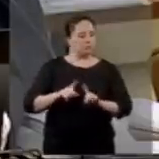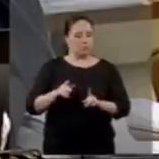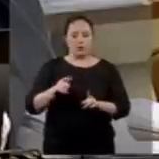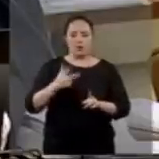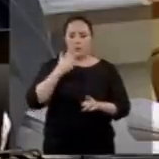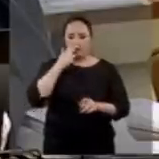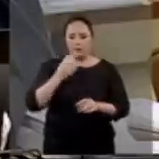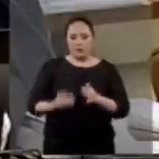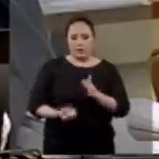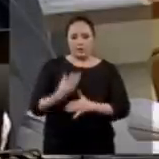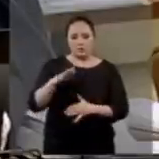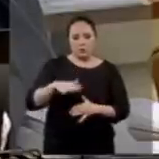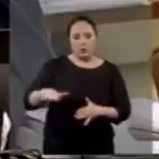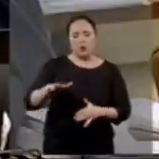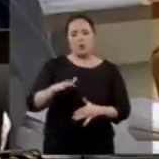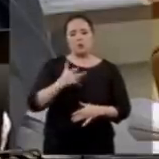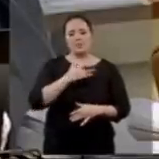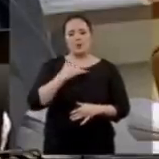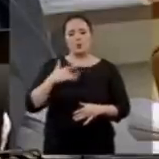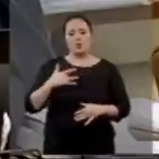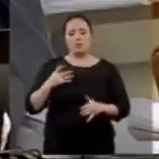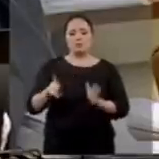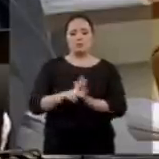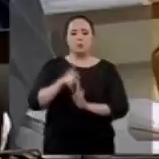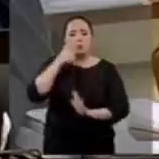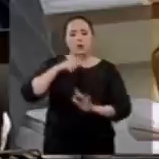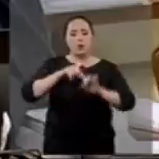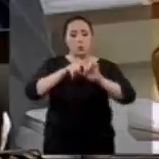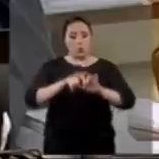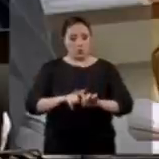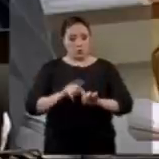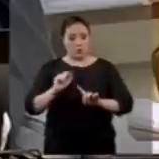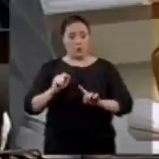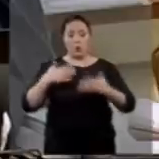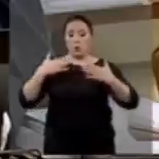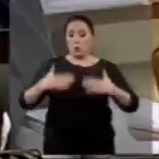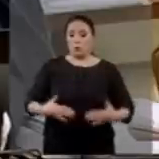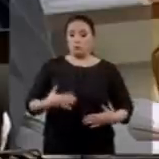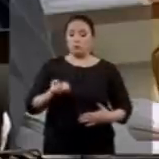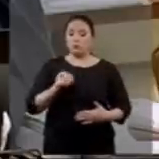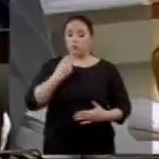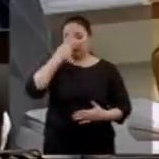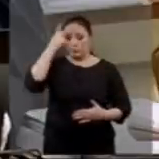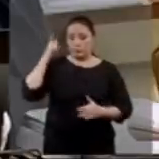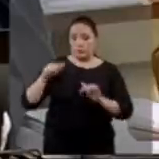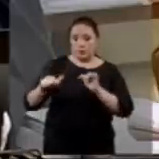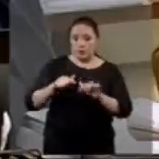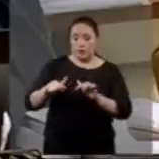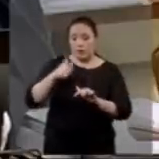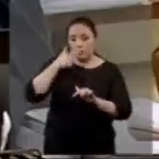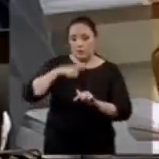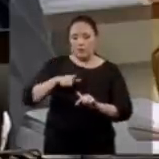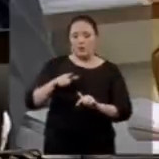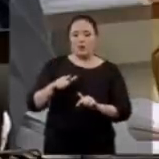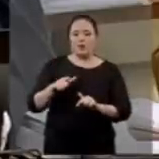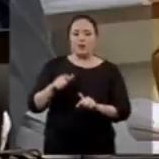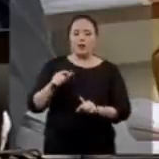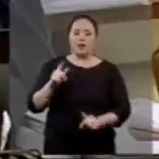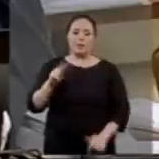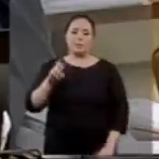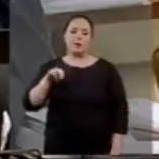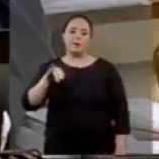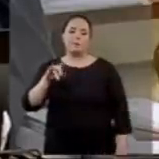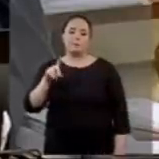ambiente saudável de concorrência, em que o comportamento do bom contribuinte seja premiado, impedindo